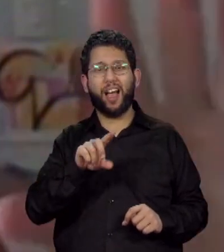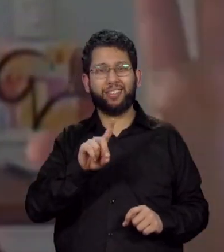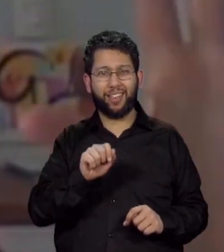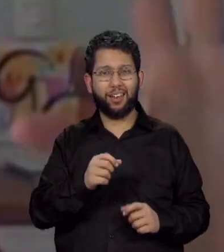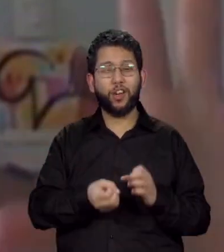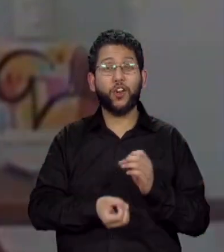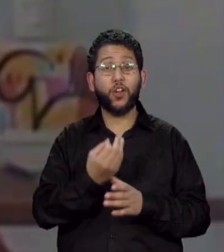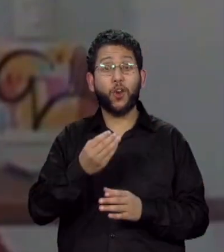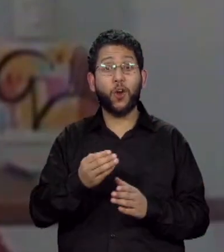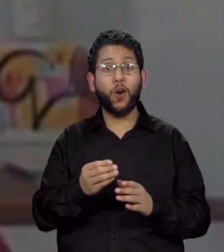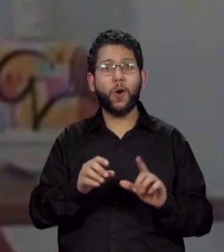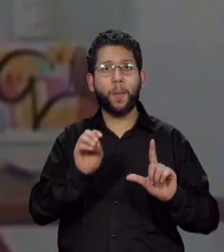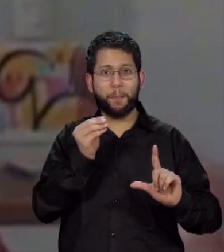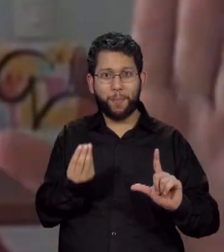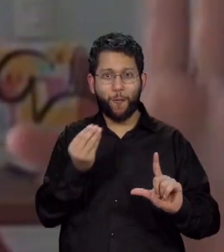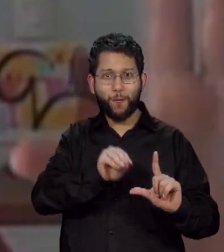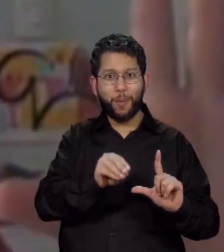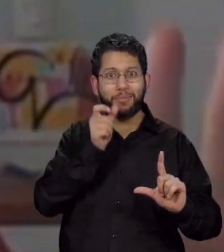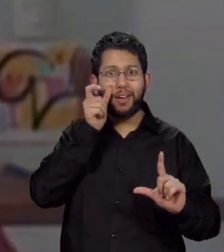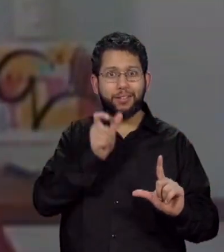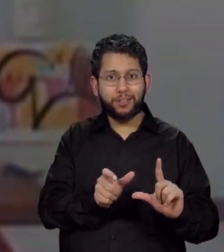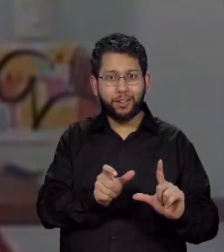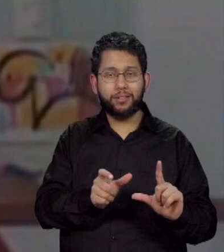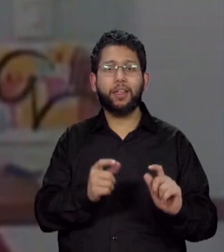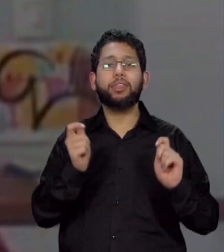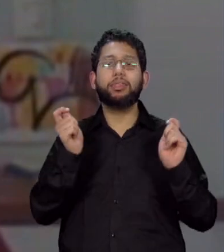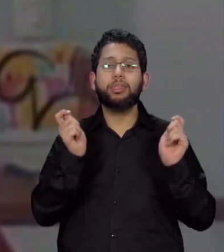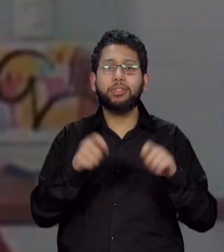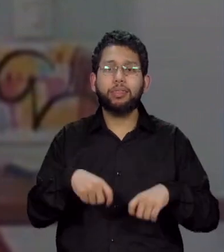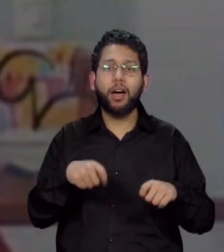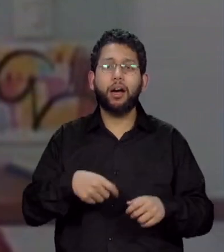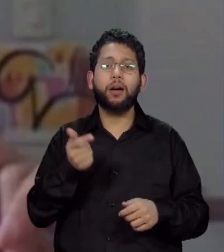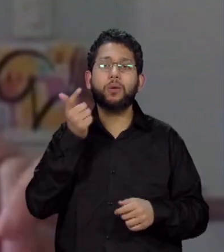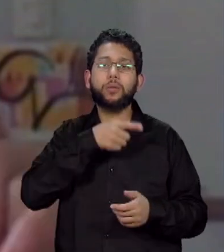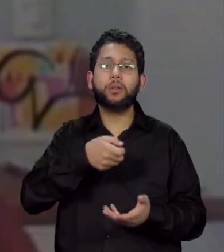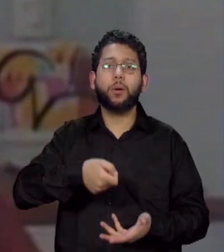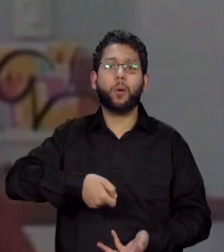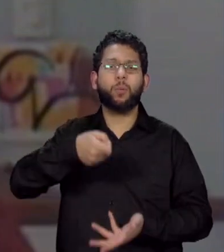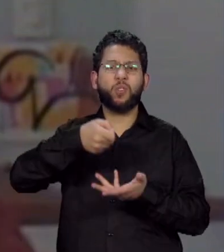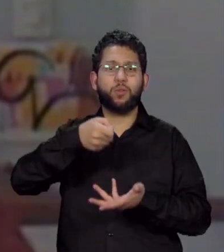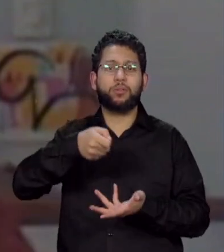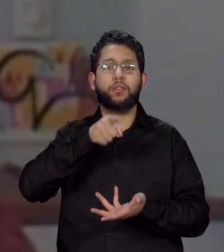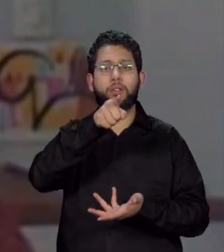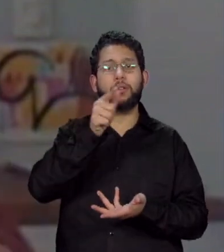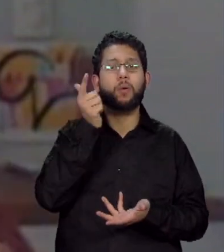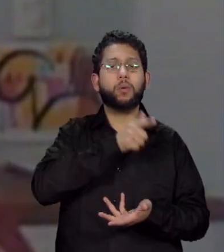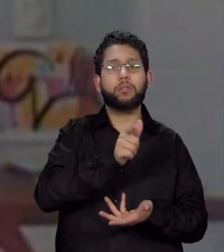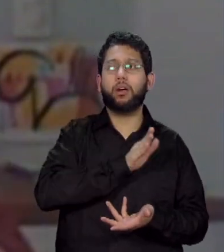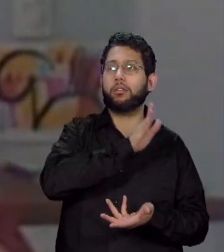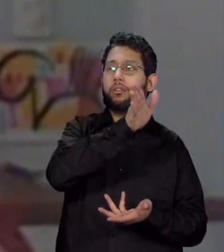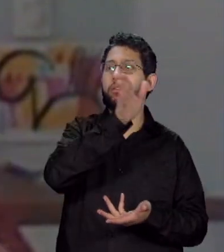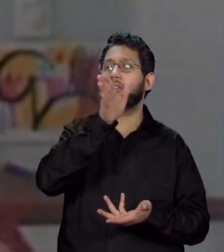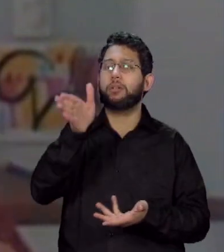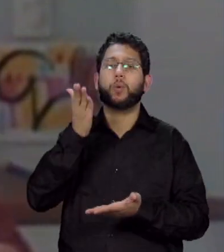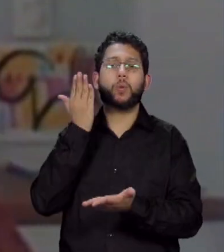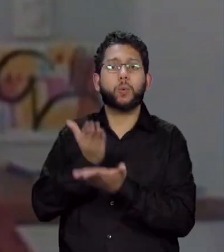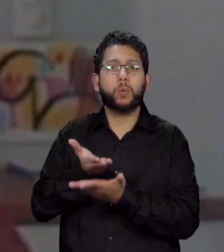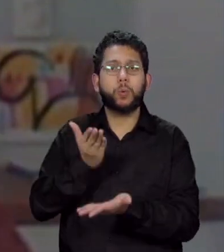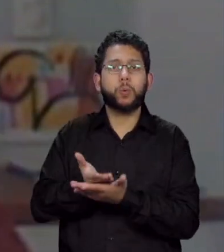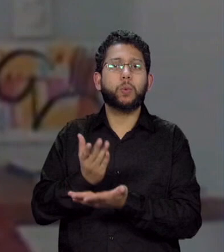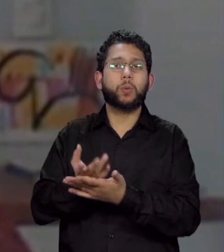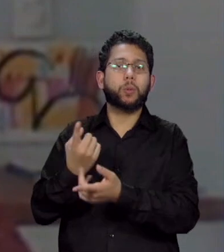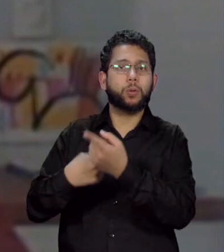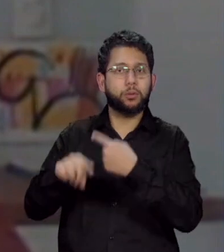interessante, compilando várias possibilidades de bolsas, onde você consegue, você